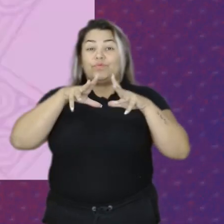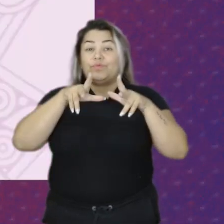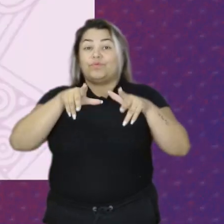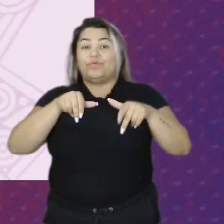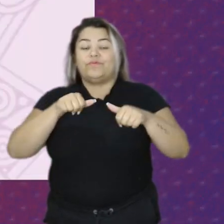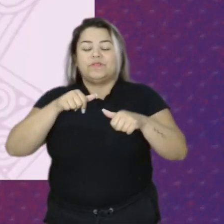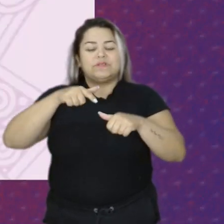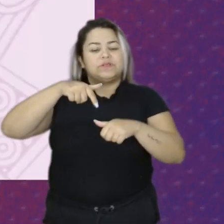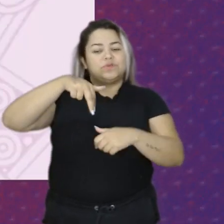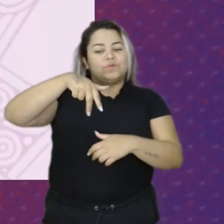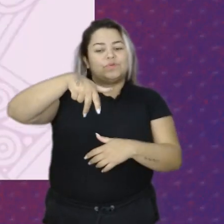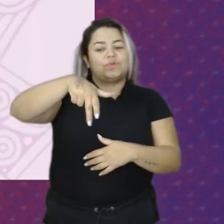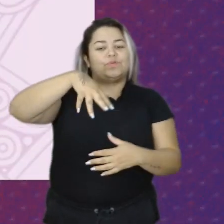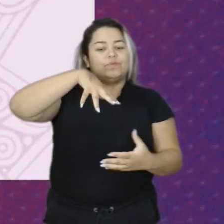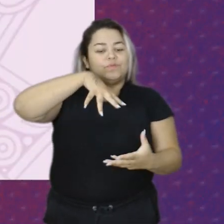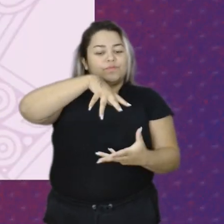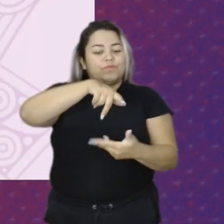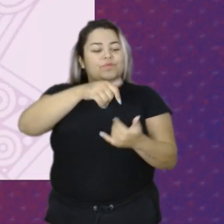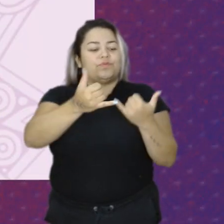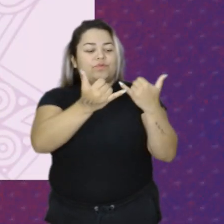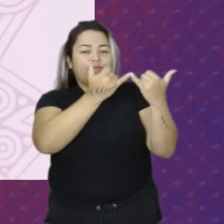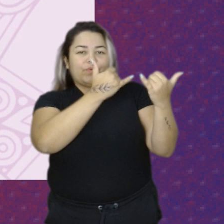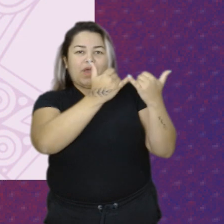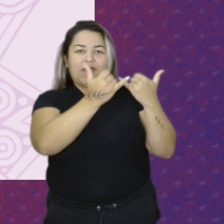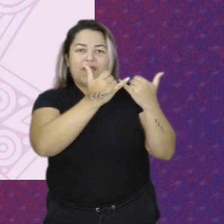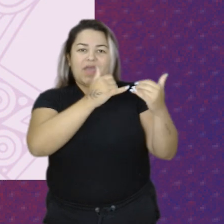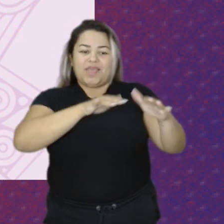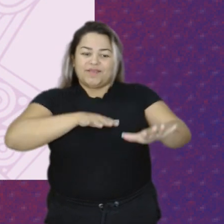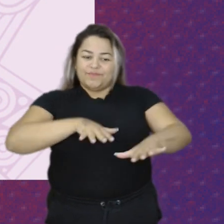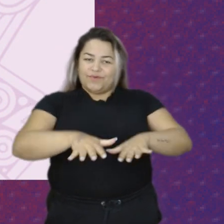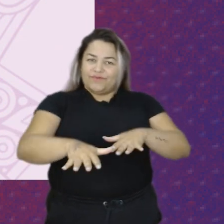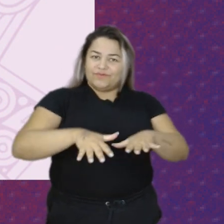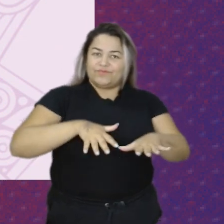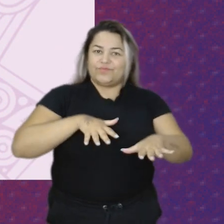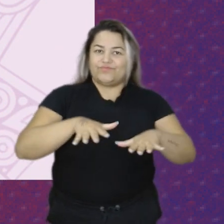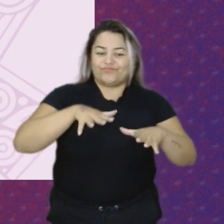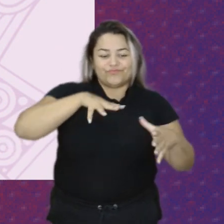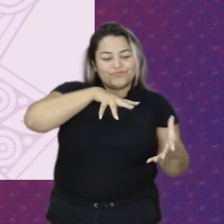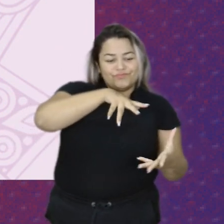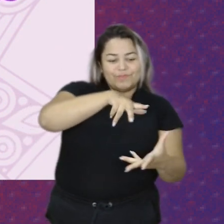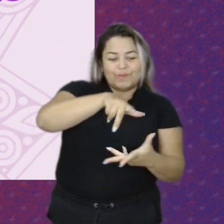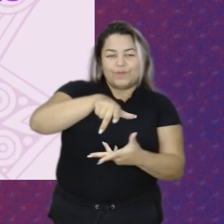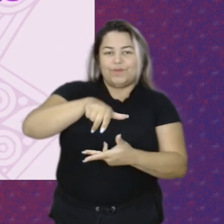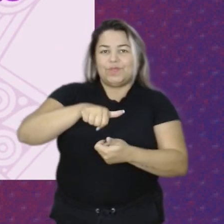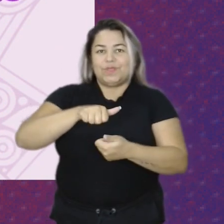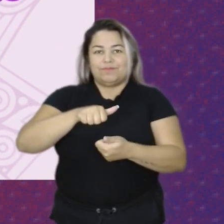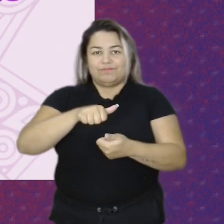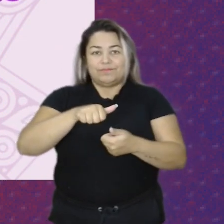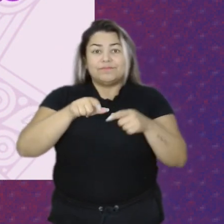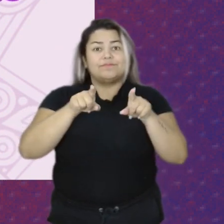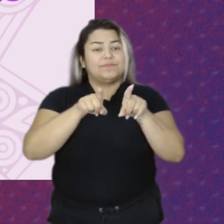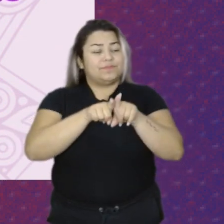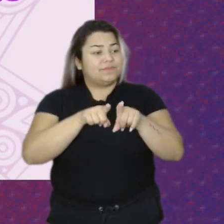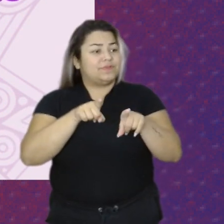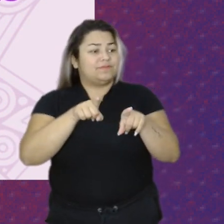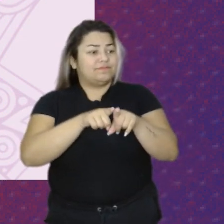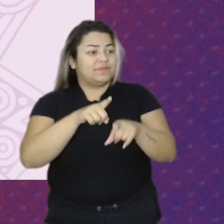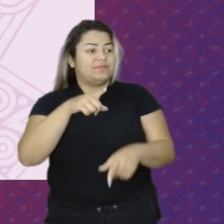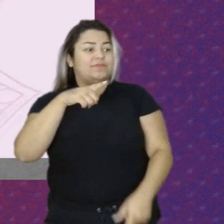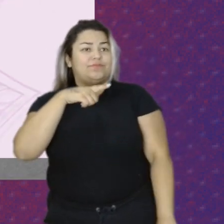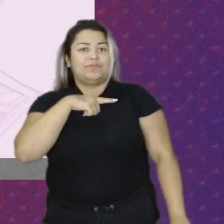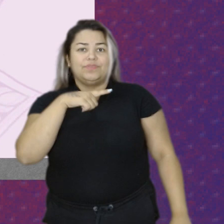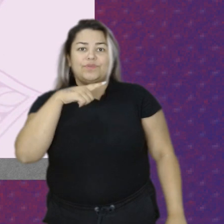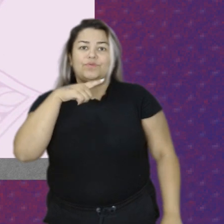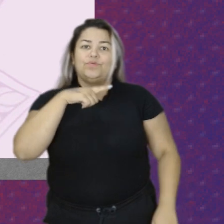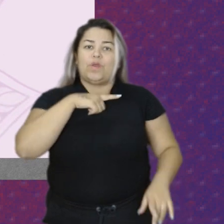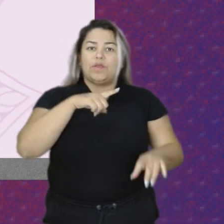um passo, o mundo sai do lugar. Que o mundo, por ser redondo, tem por destino